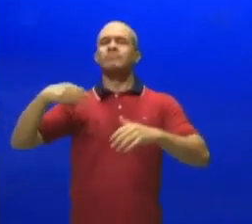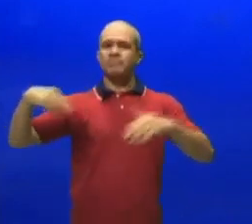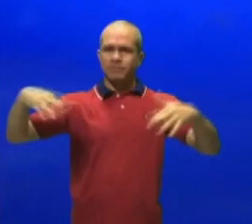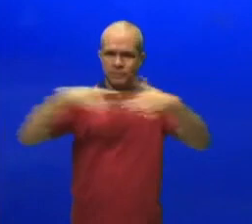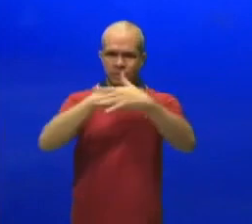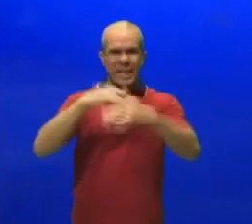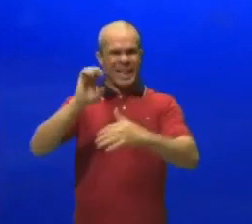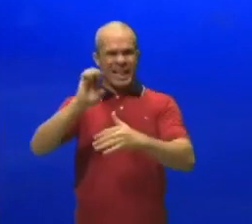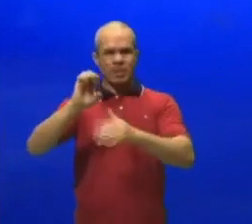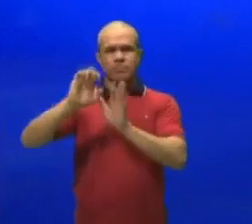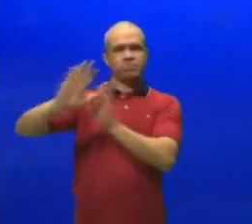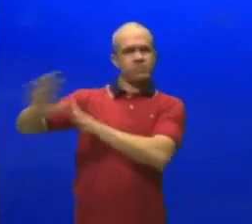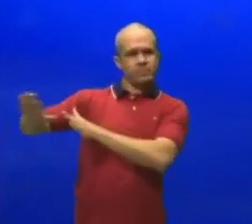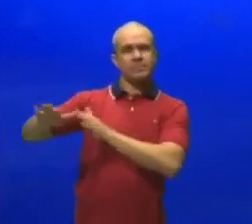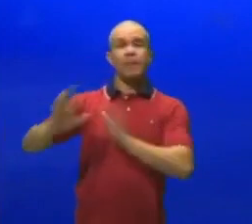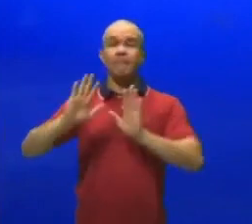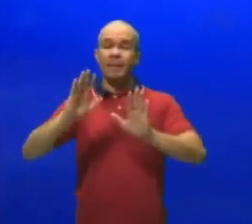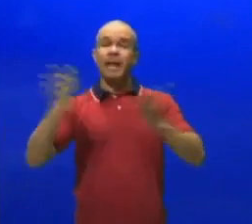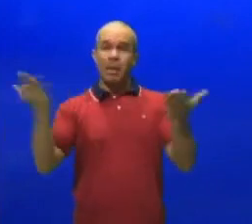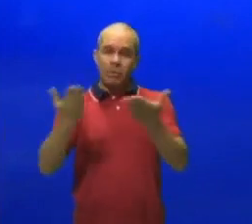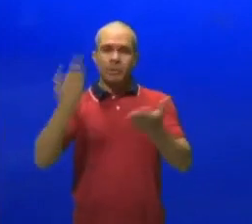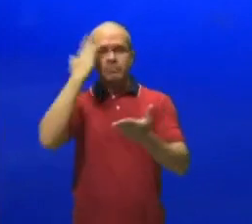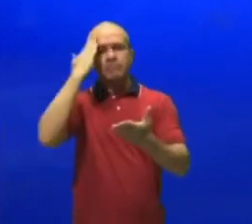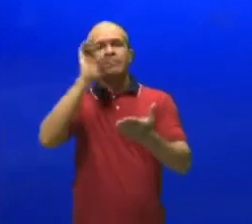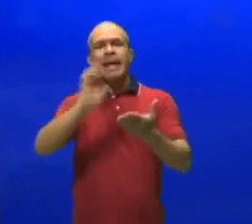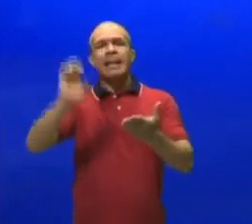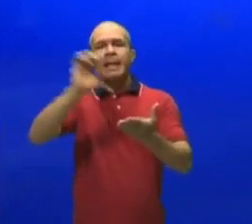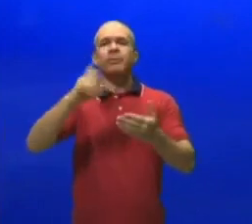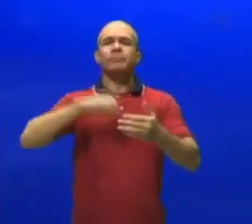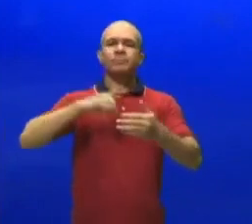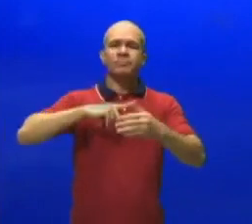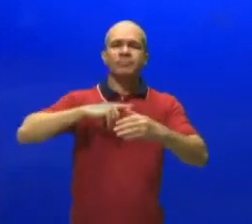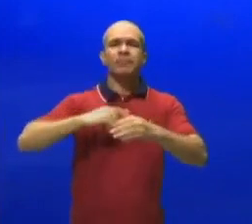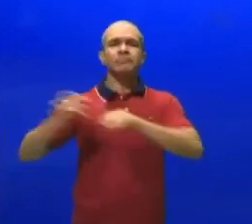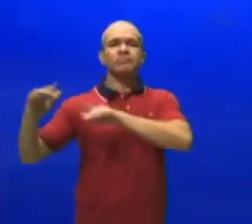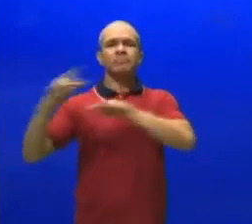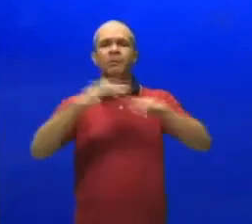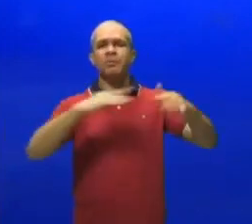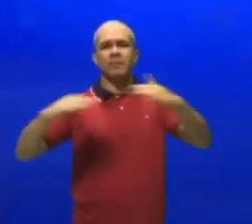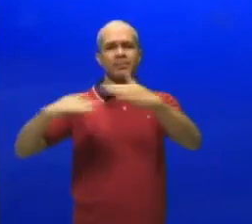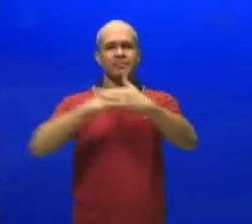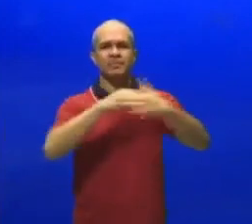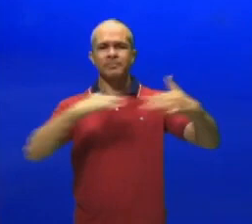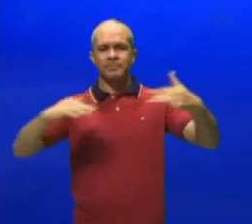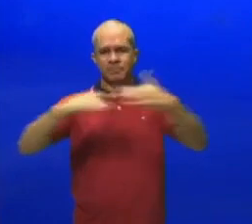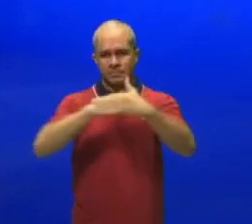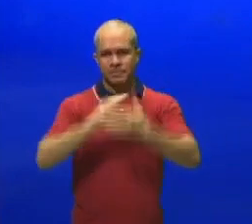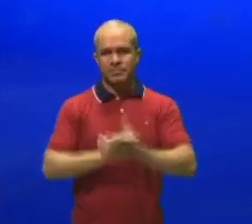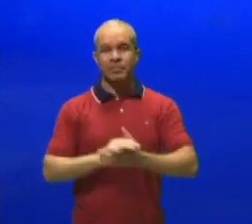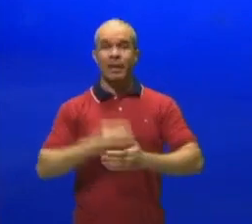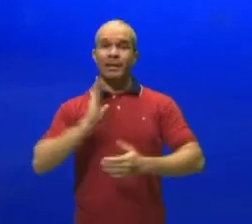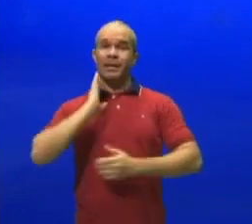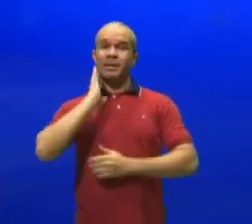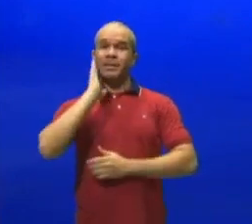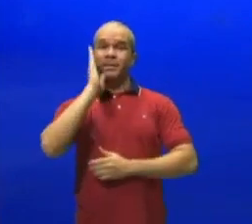negativa. Então, ficou-se pensando que a corrente se agia nesse sentido. E aí ficou conhecido esse sentido como o